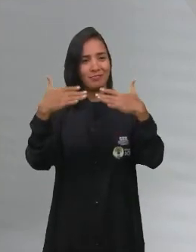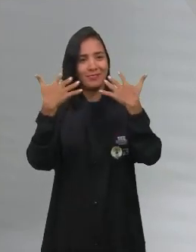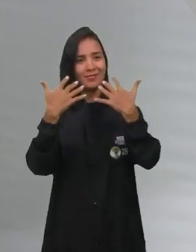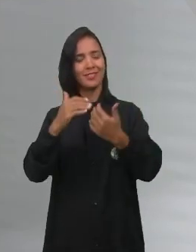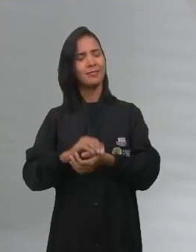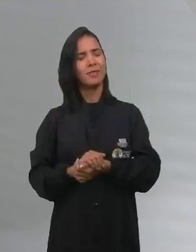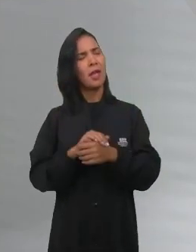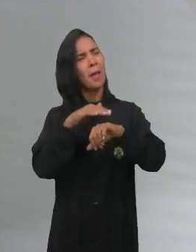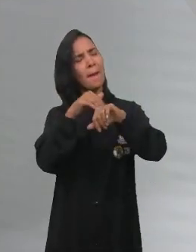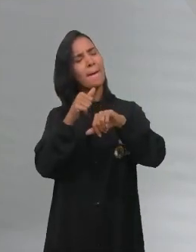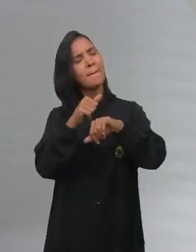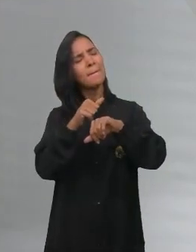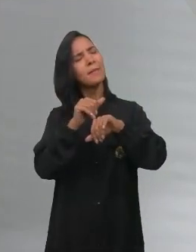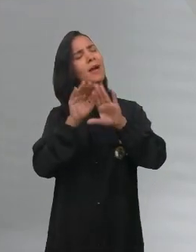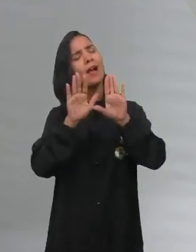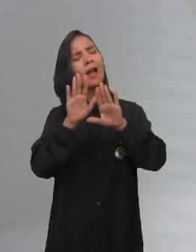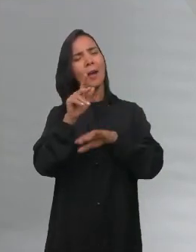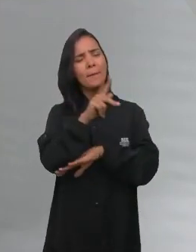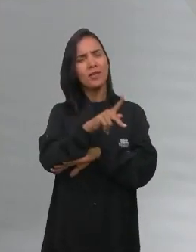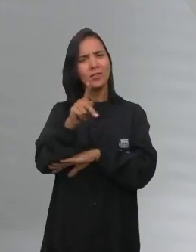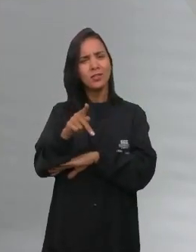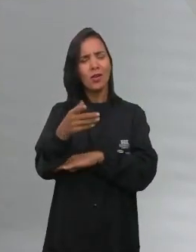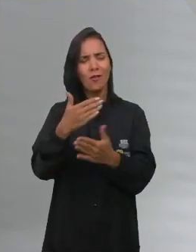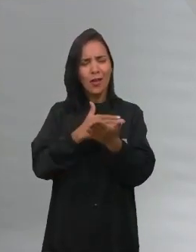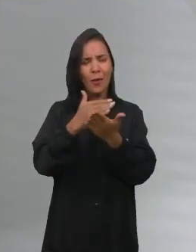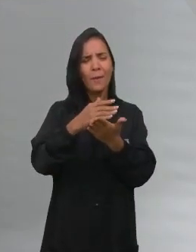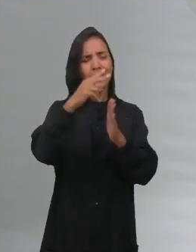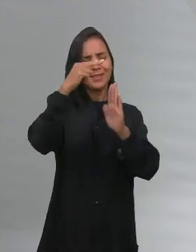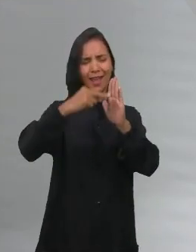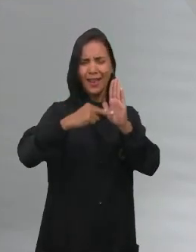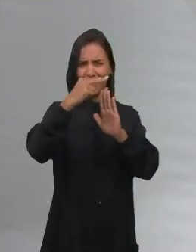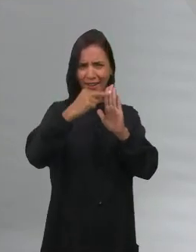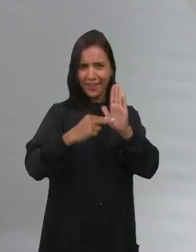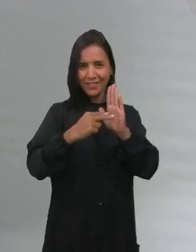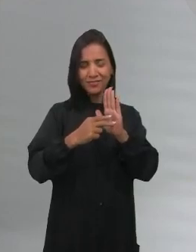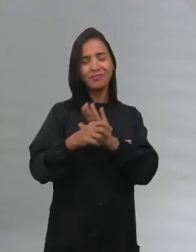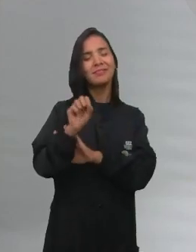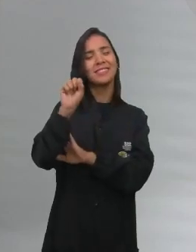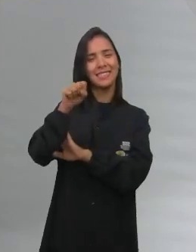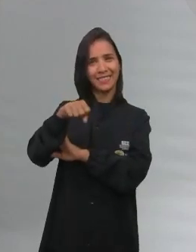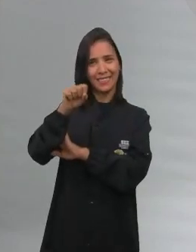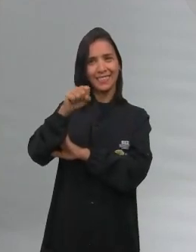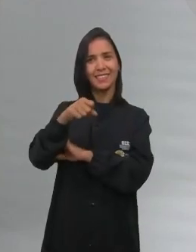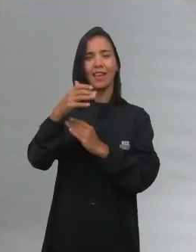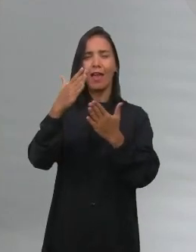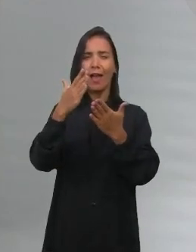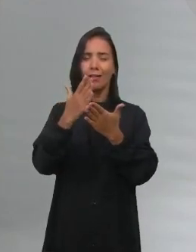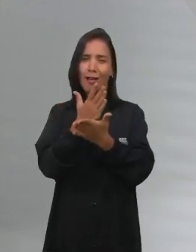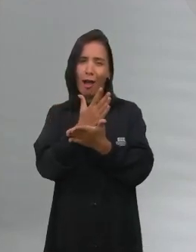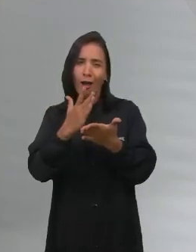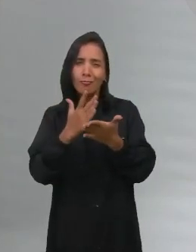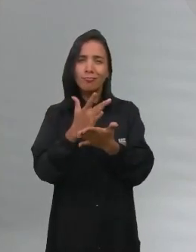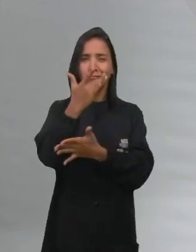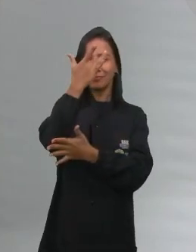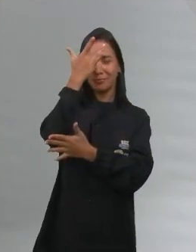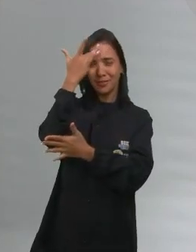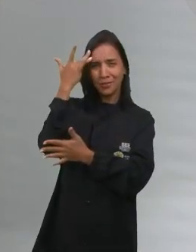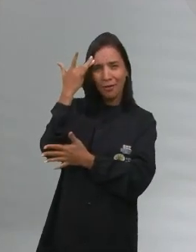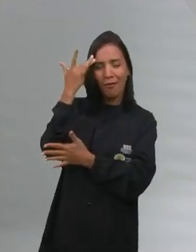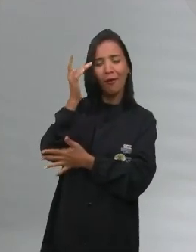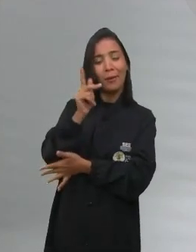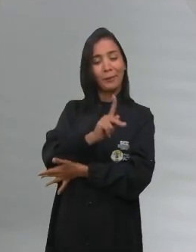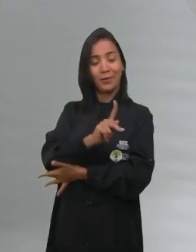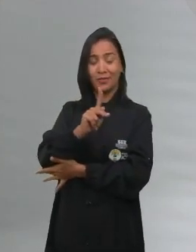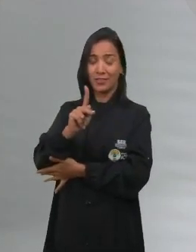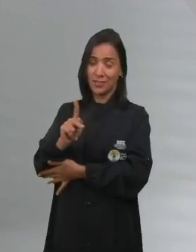professora, a senhora vai começar lendo o texto. Vou, menina. Algumas pessoas ou alguns professores, e eu